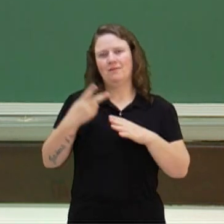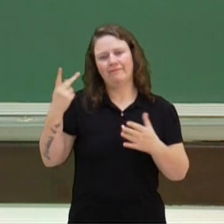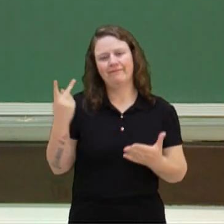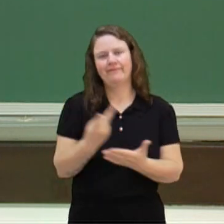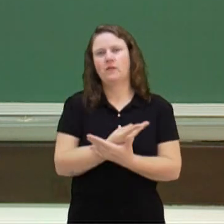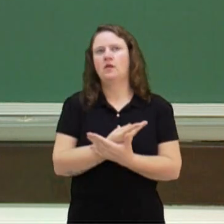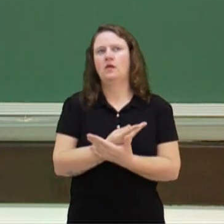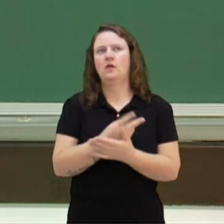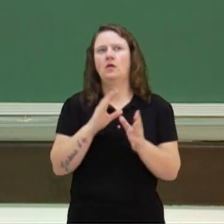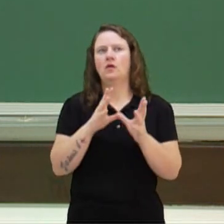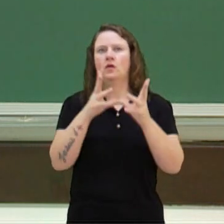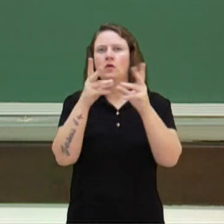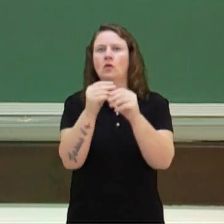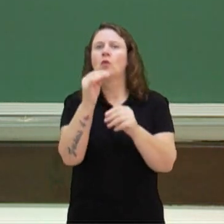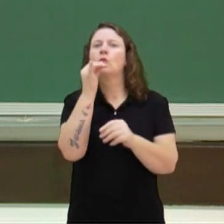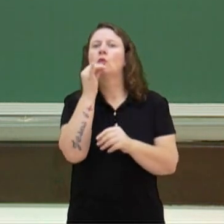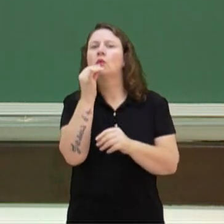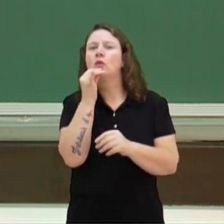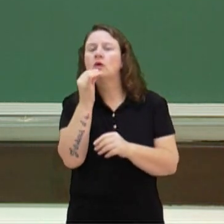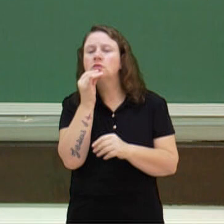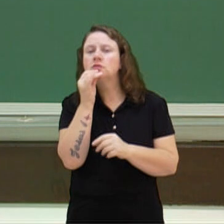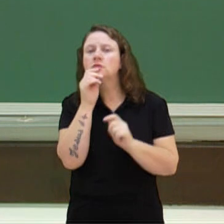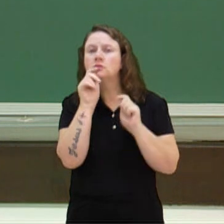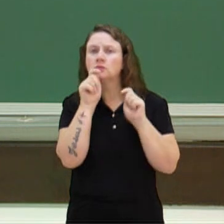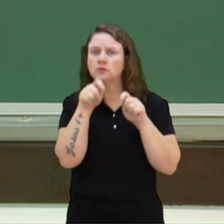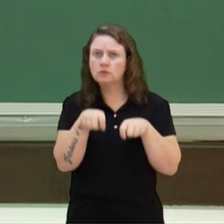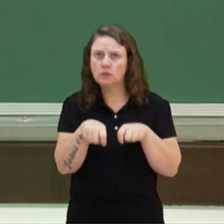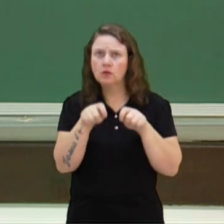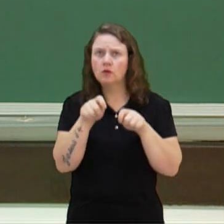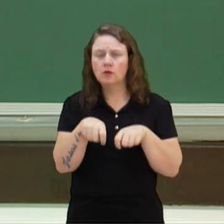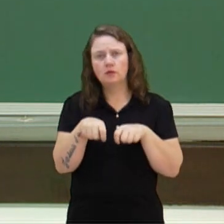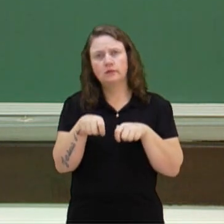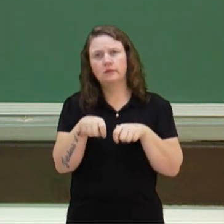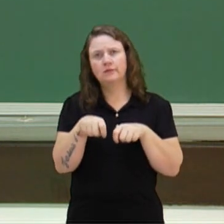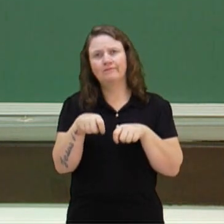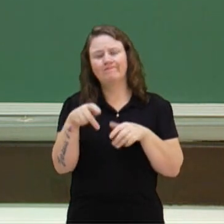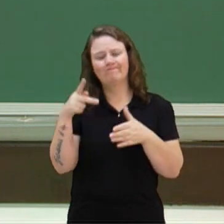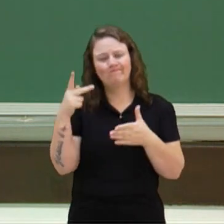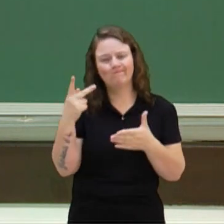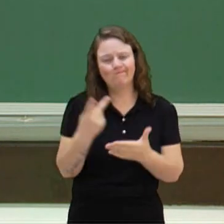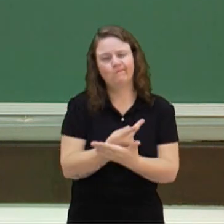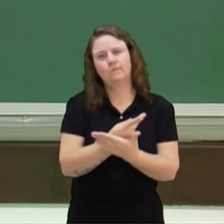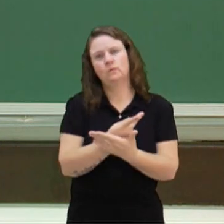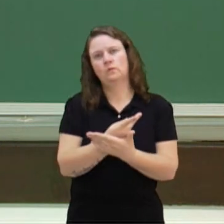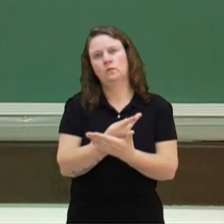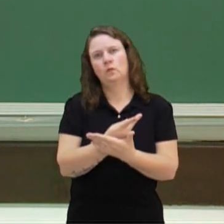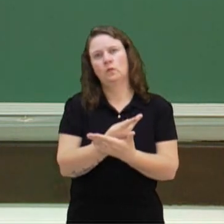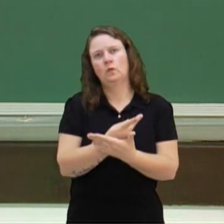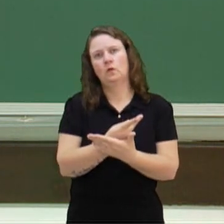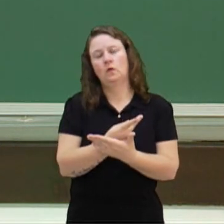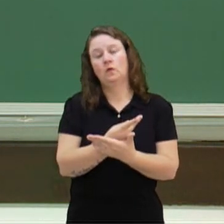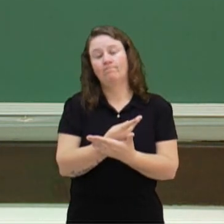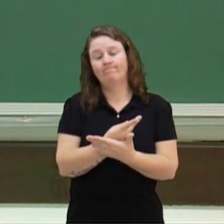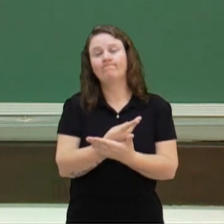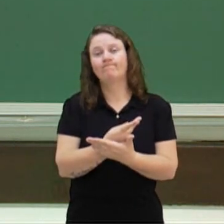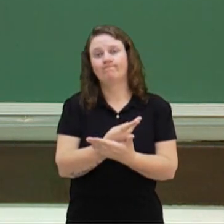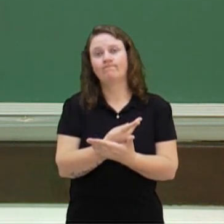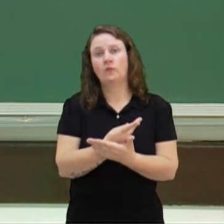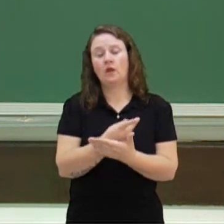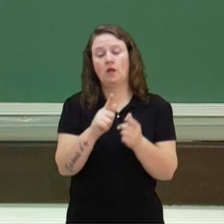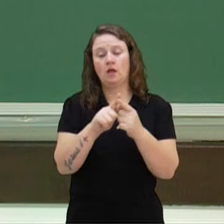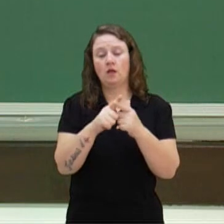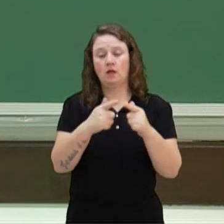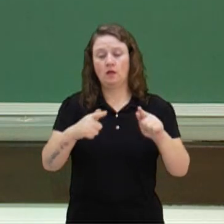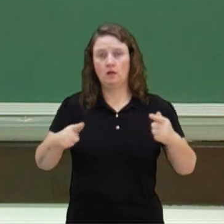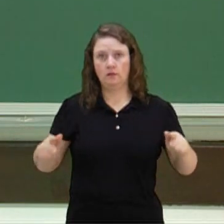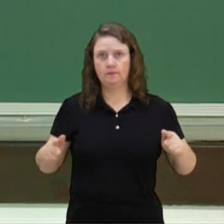todos esses casos aqui, incorre em uma falha, em um erro gramatical,